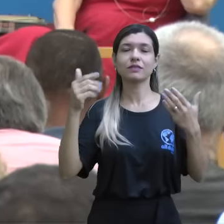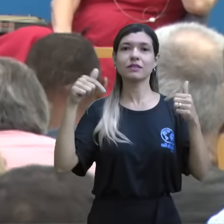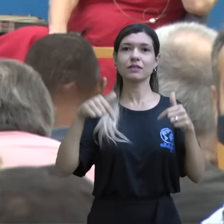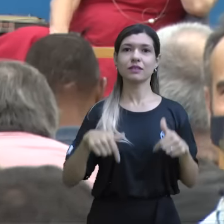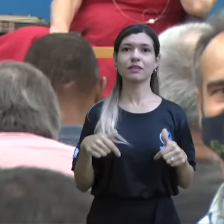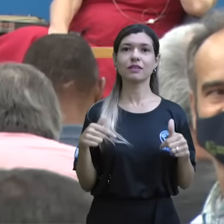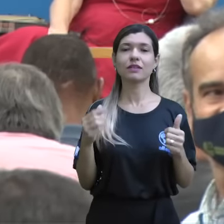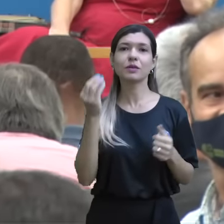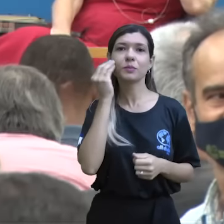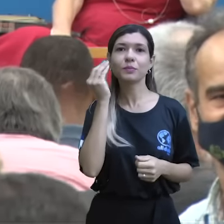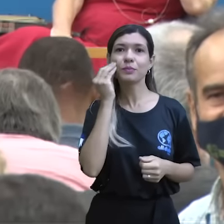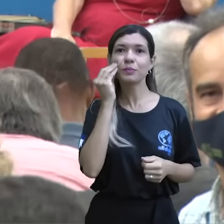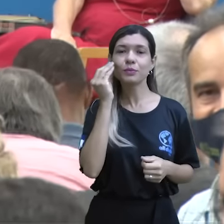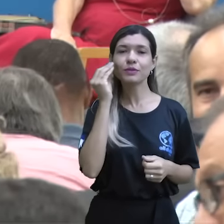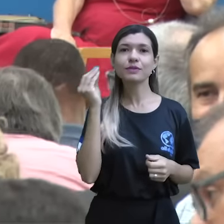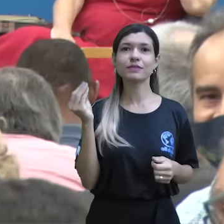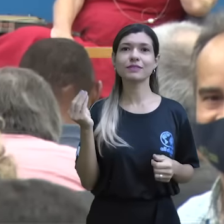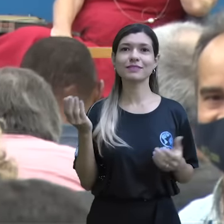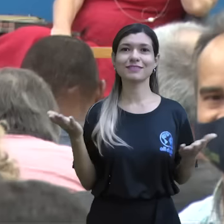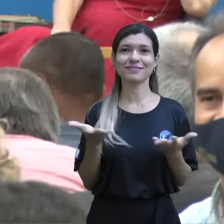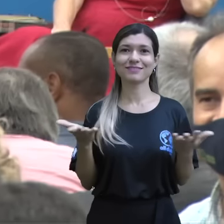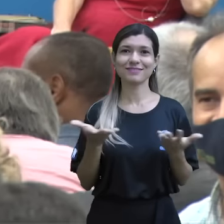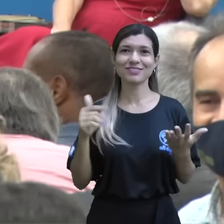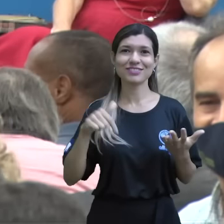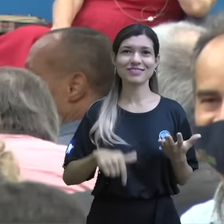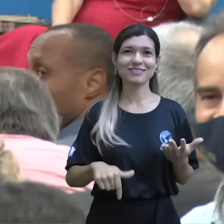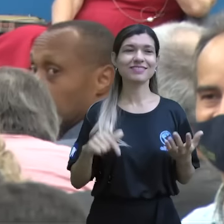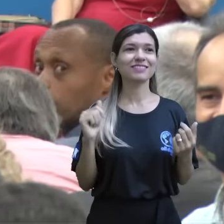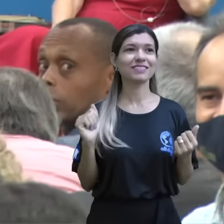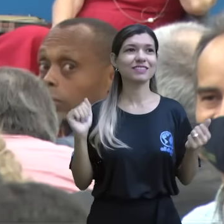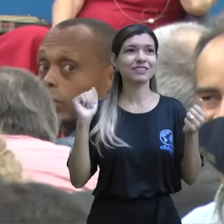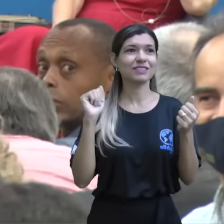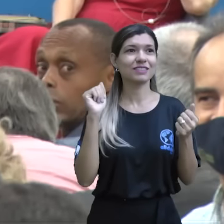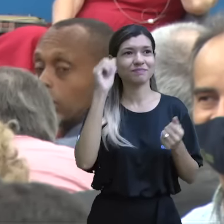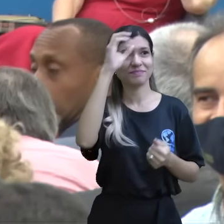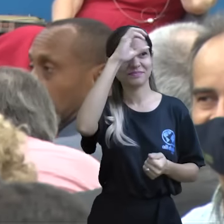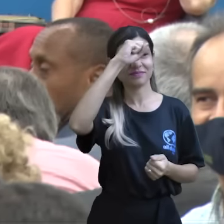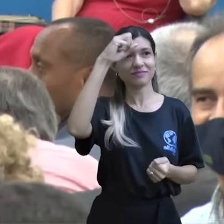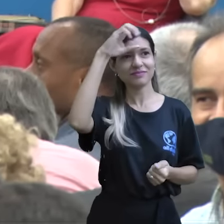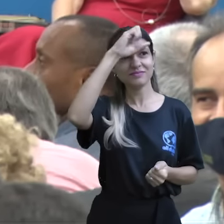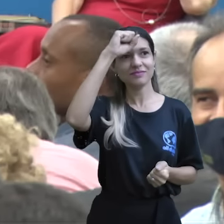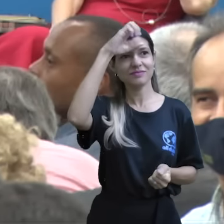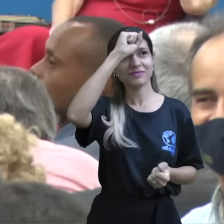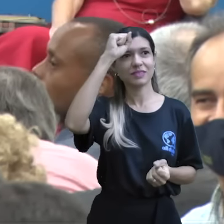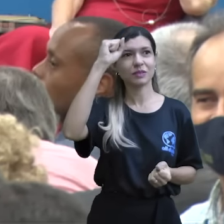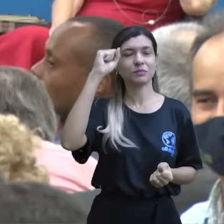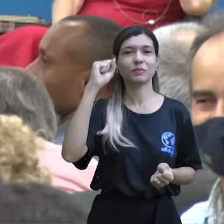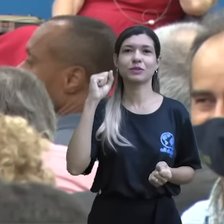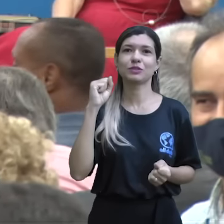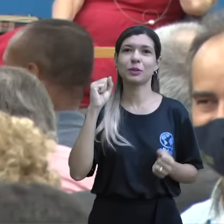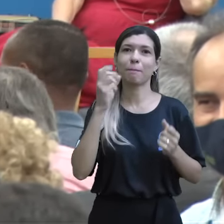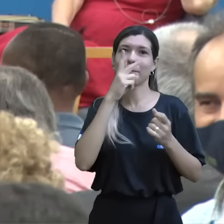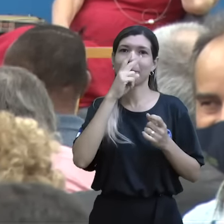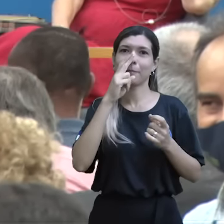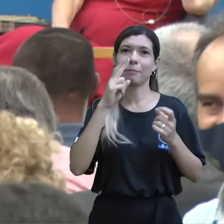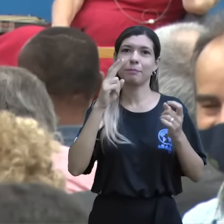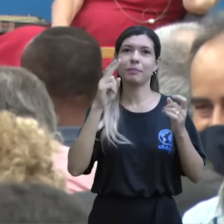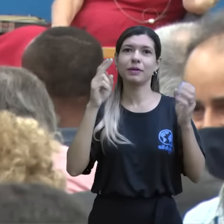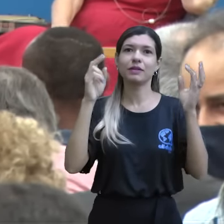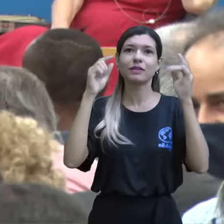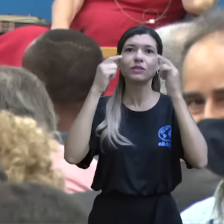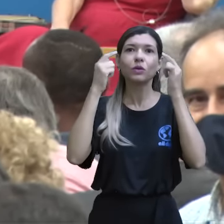e descortinando o olhar sobre o Lima Barreto ser um homem machista.